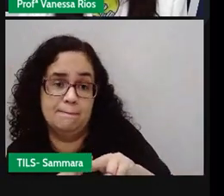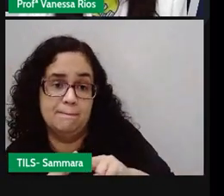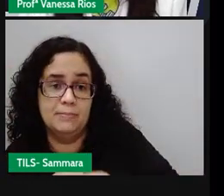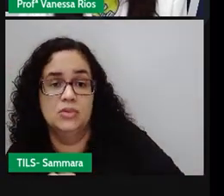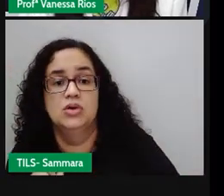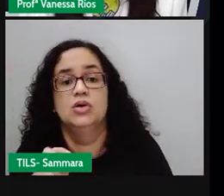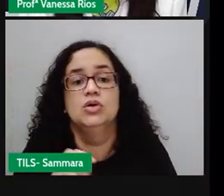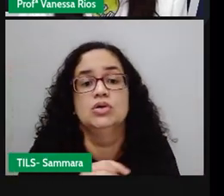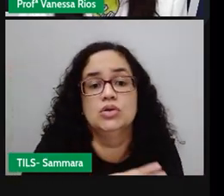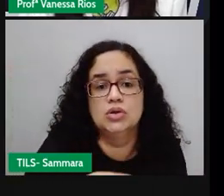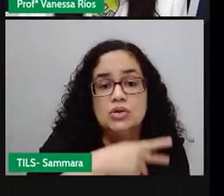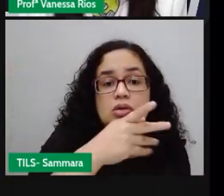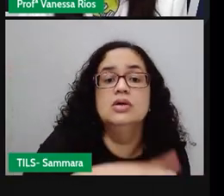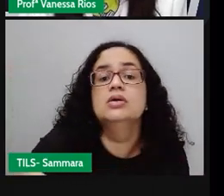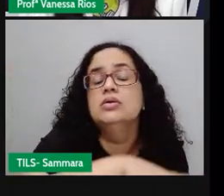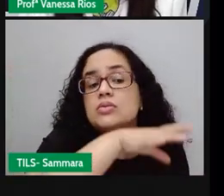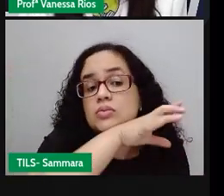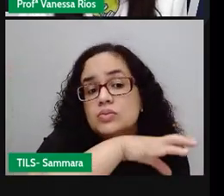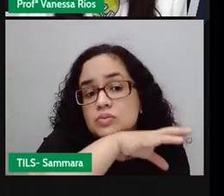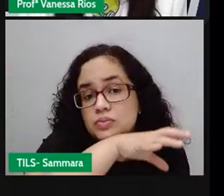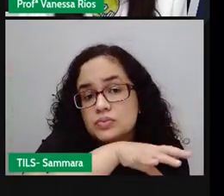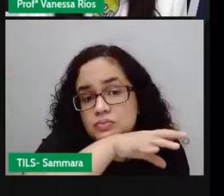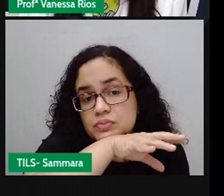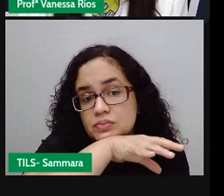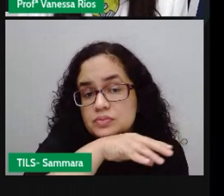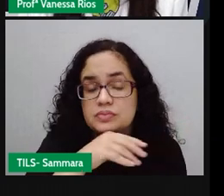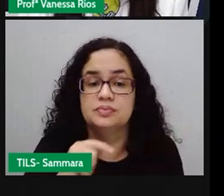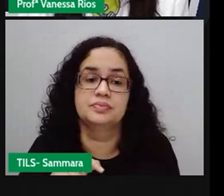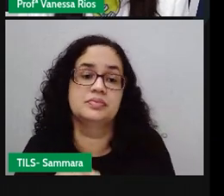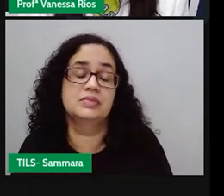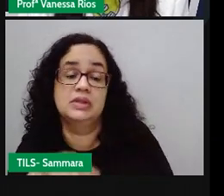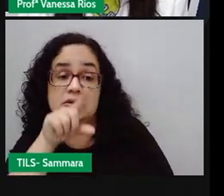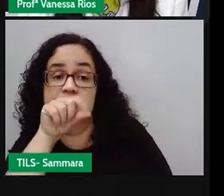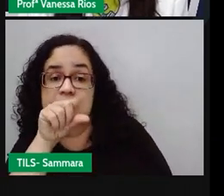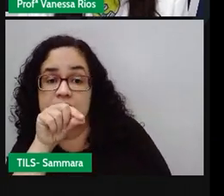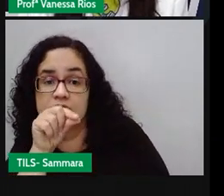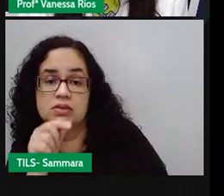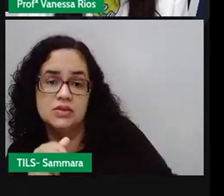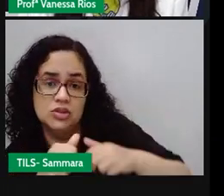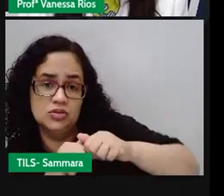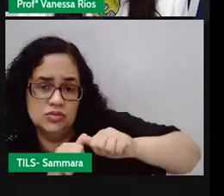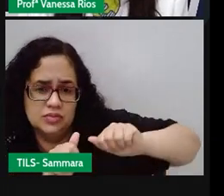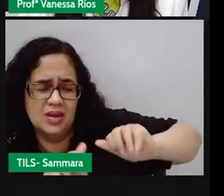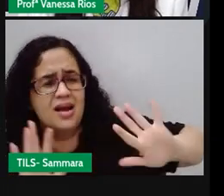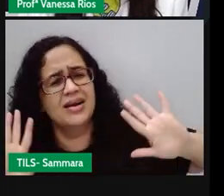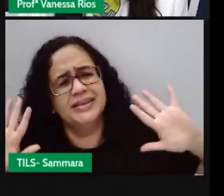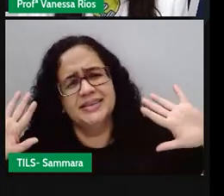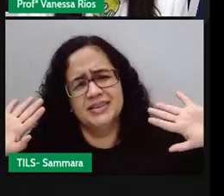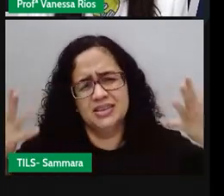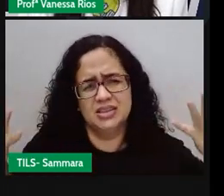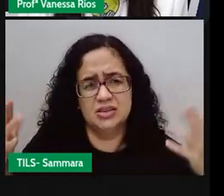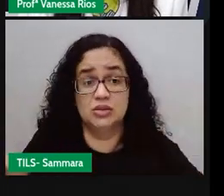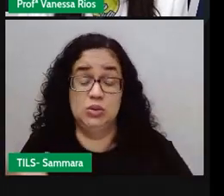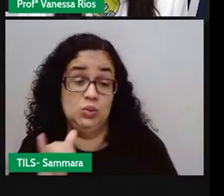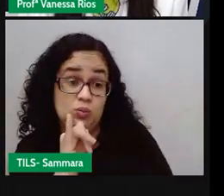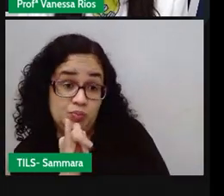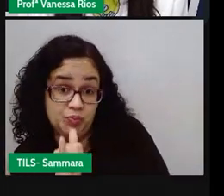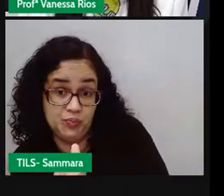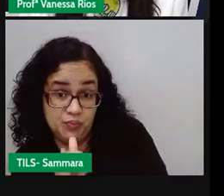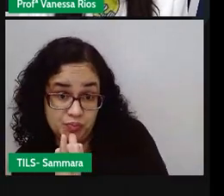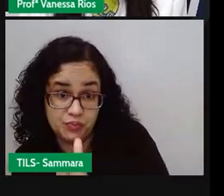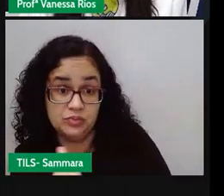só foram convidados os animais que voam. As aves ficaram animadíssimas com a notícia.